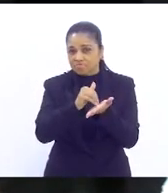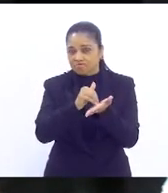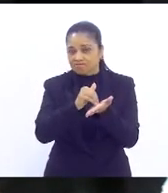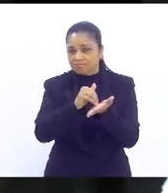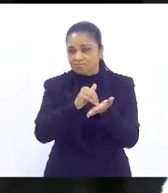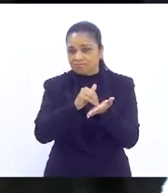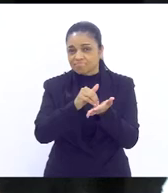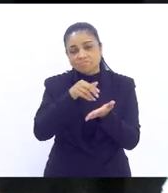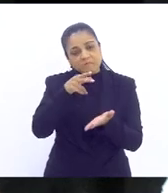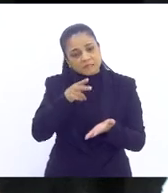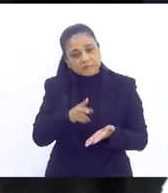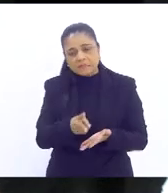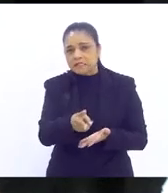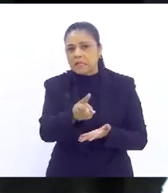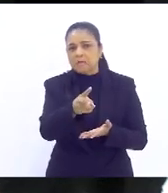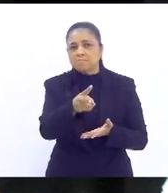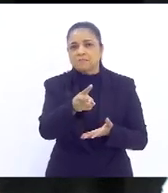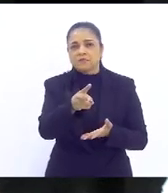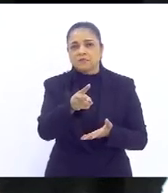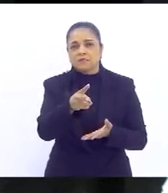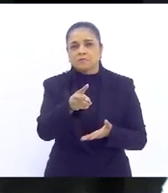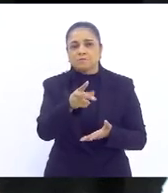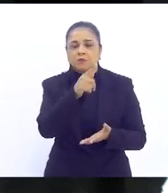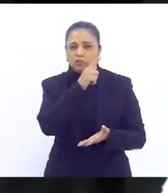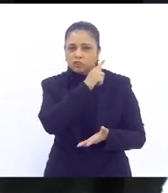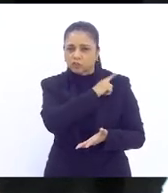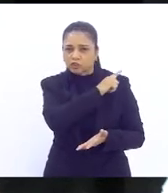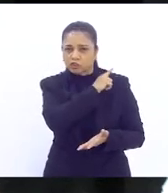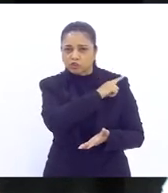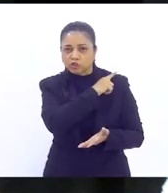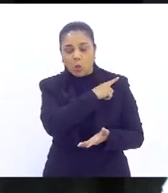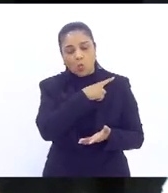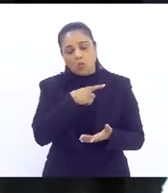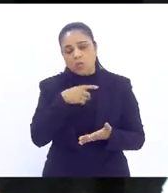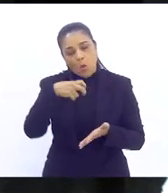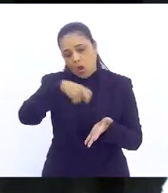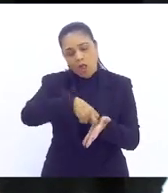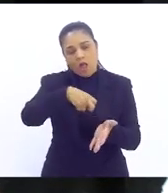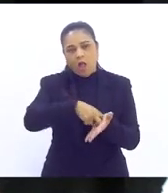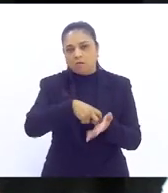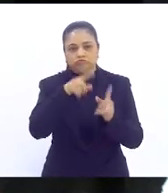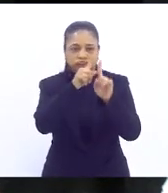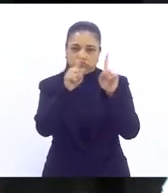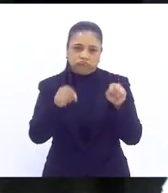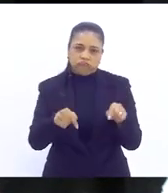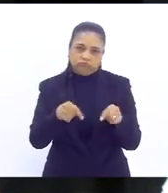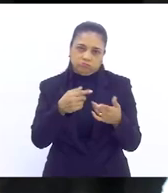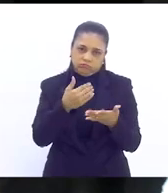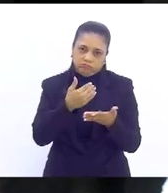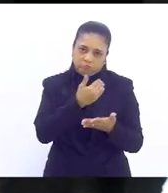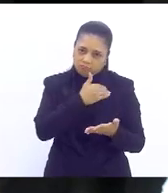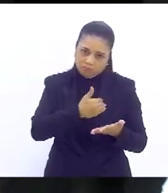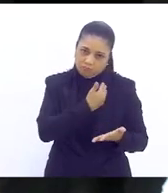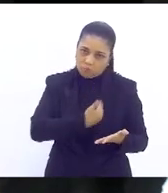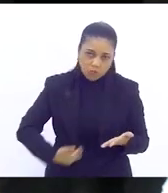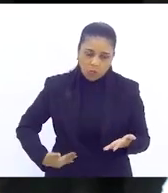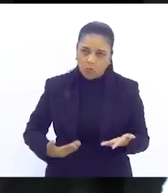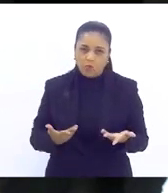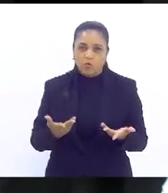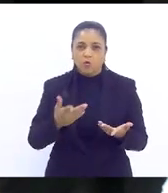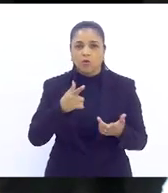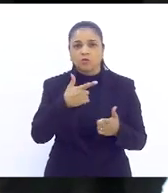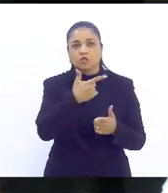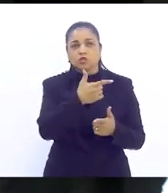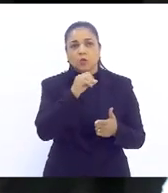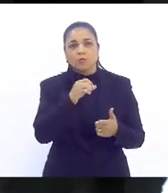Sempre que houver uma gestão e não um servidor né que o nosso caso ficou em 2017 a 2021 com pagamento